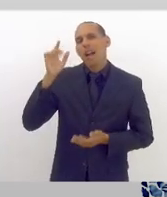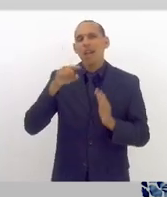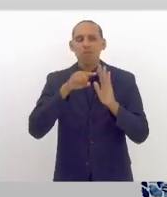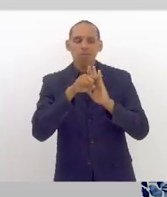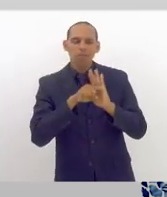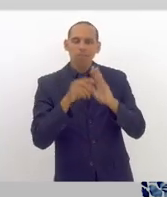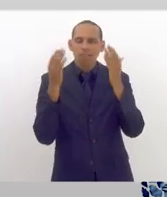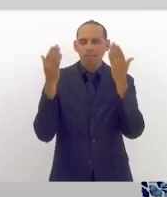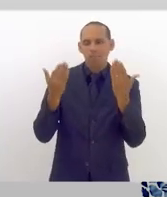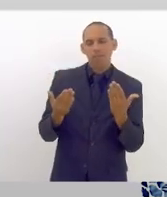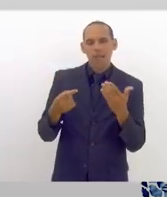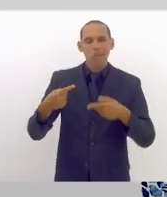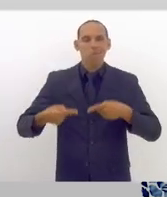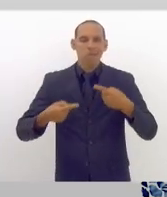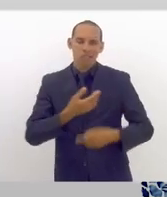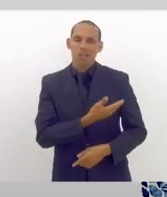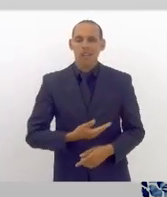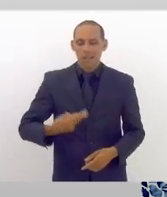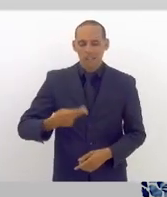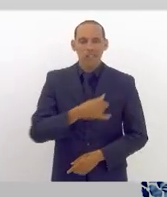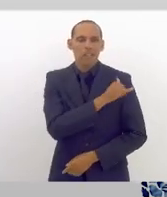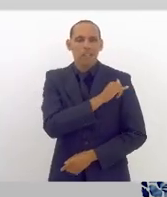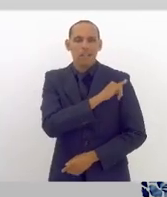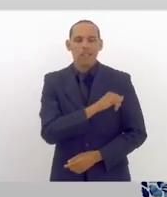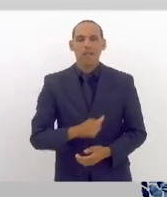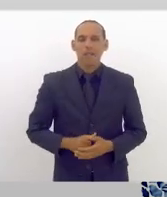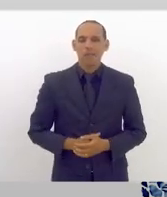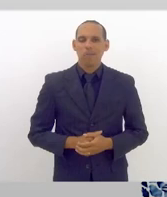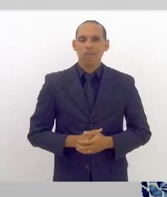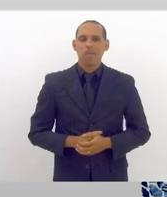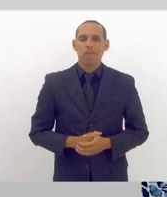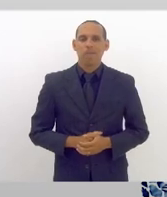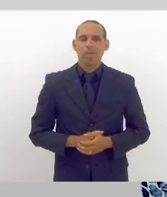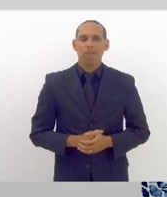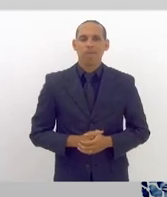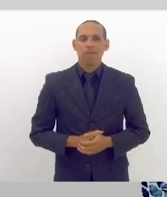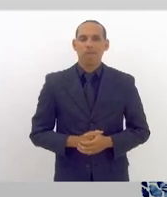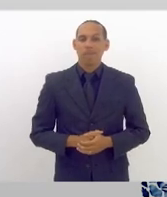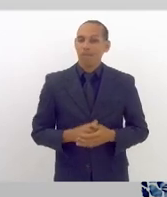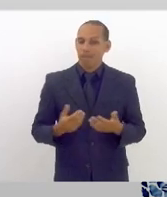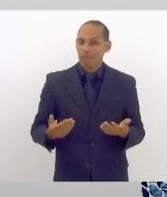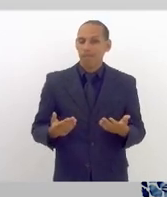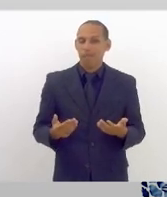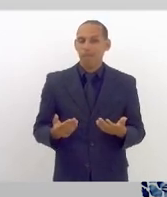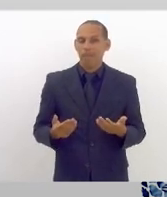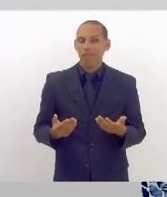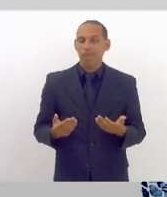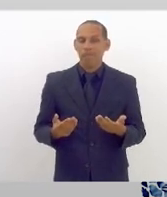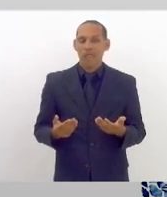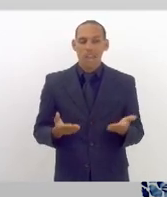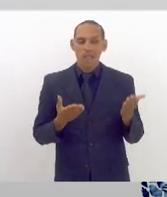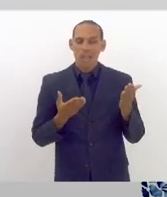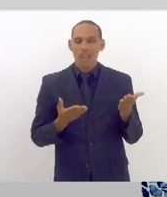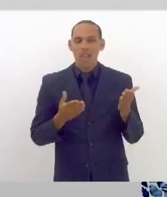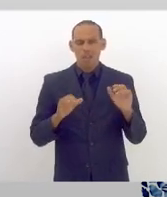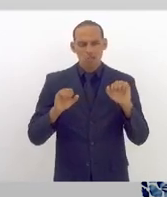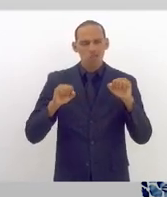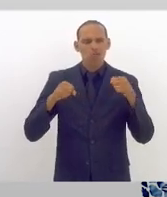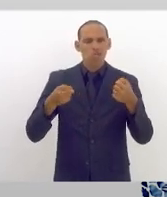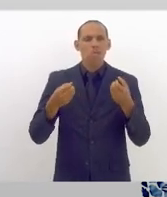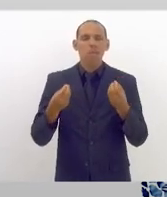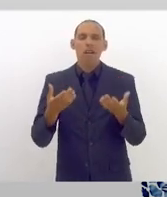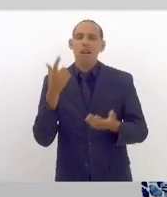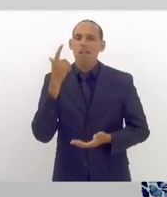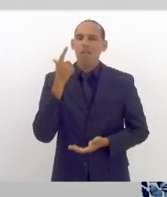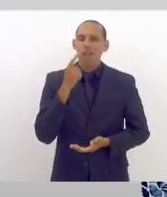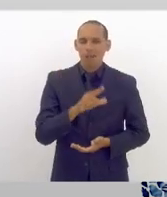a política pública no estado do Rio de Janeiro e fez todos os esforços para que isso pudesse ser viabilizado